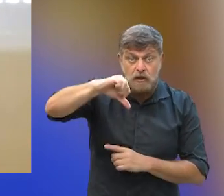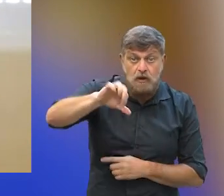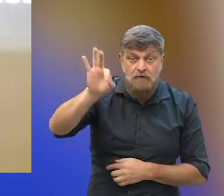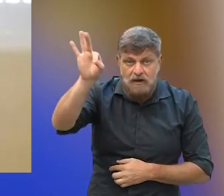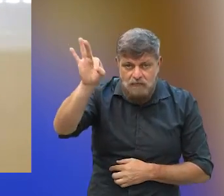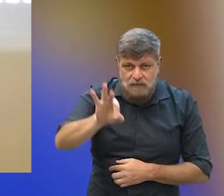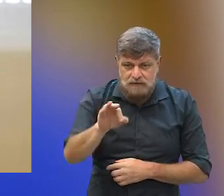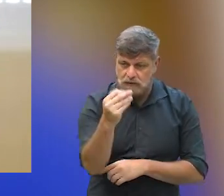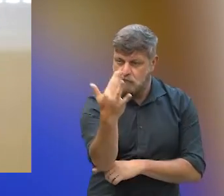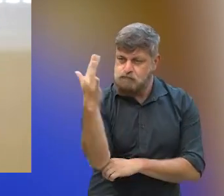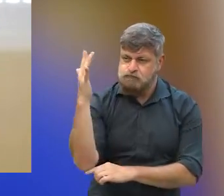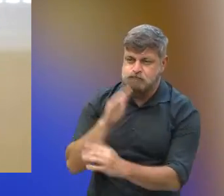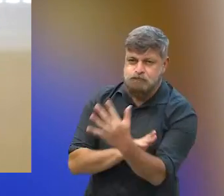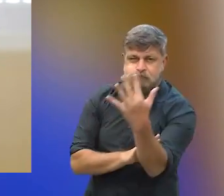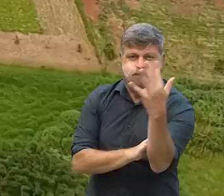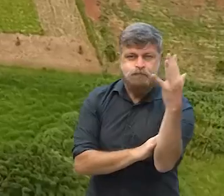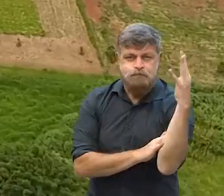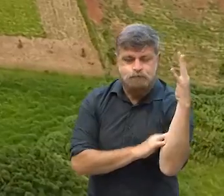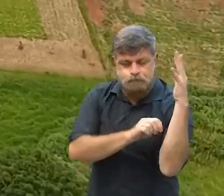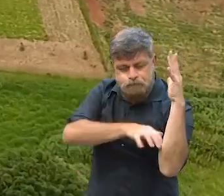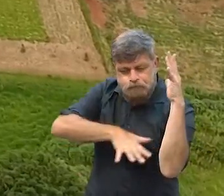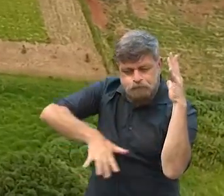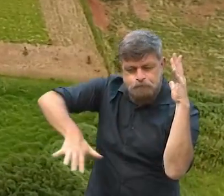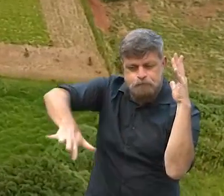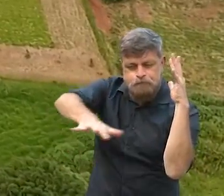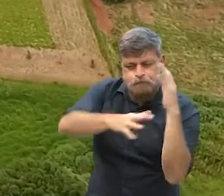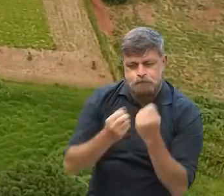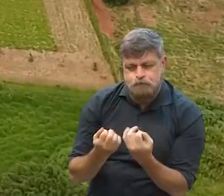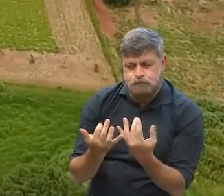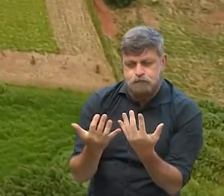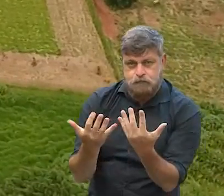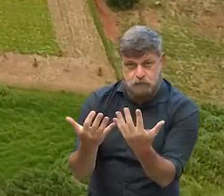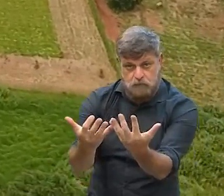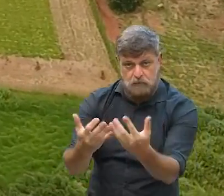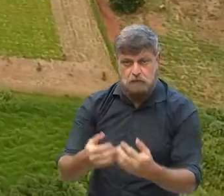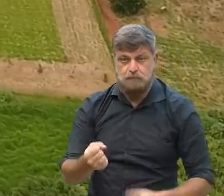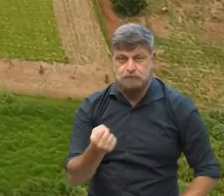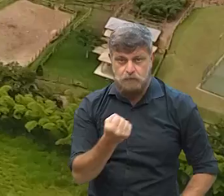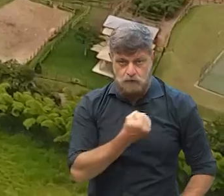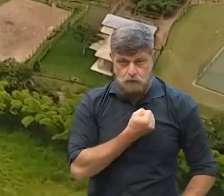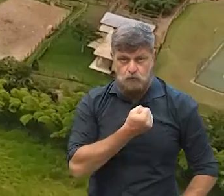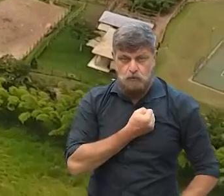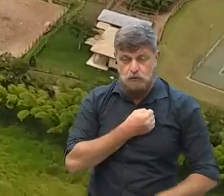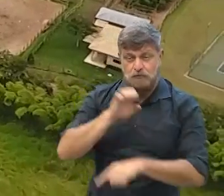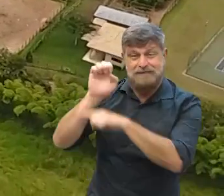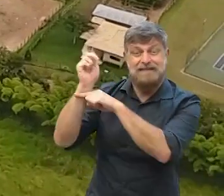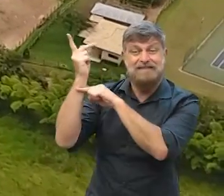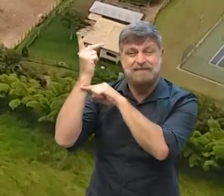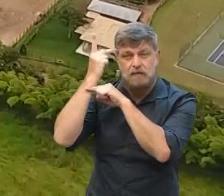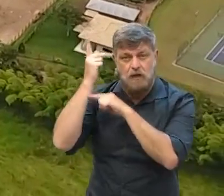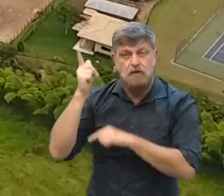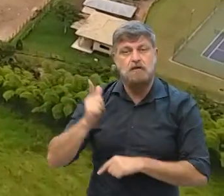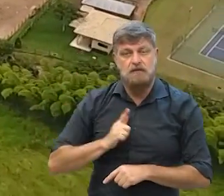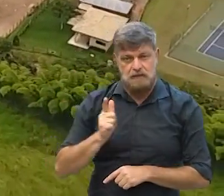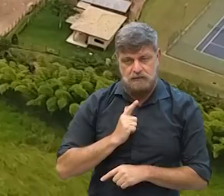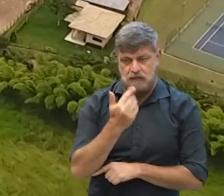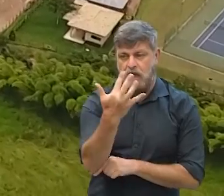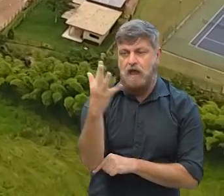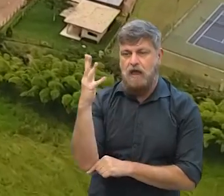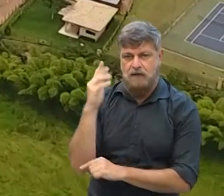22,9% de cobertura vegetal nativa. Quer dizer, 22,9% do estado tem as suas